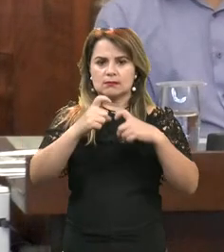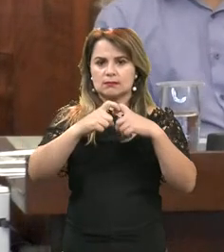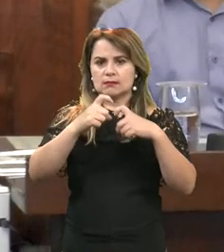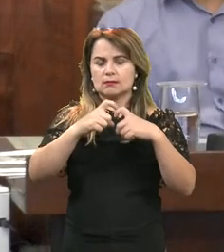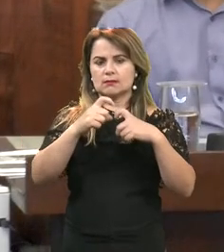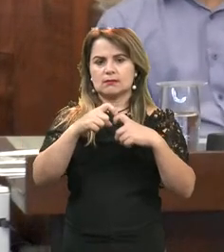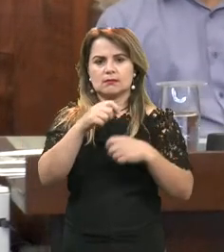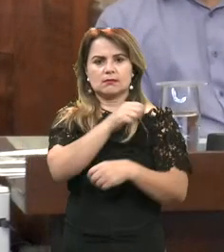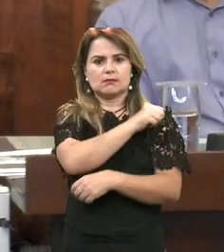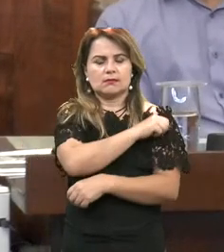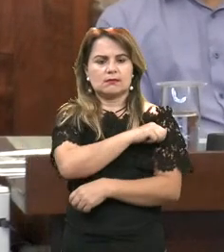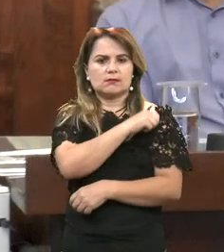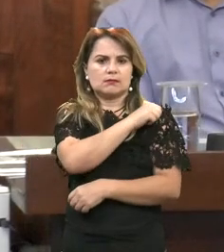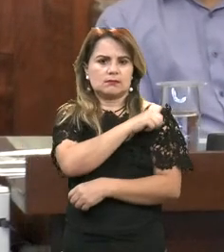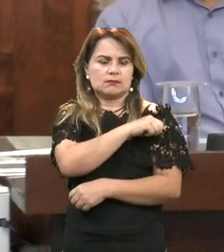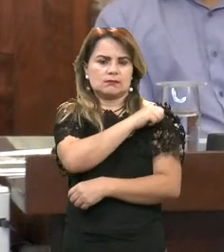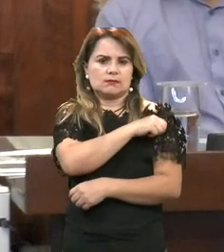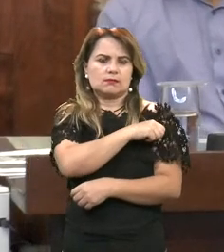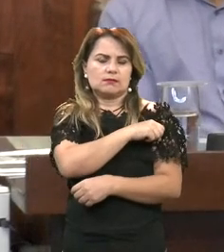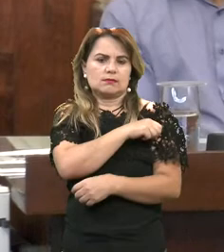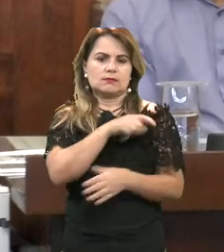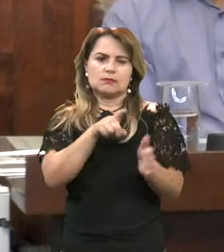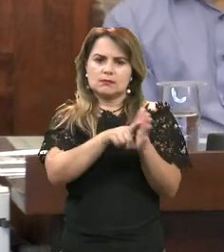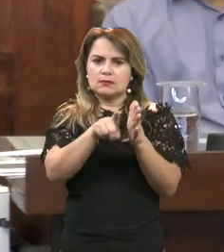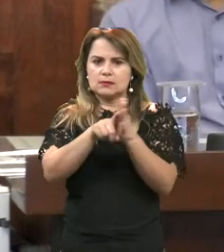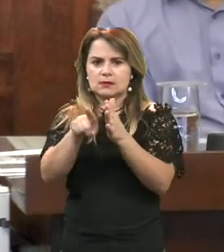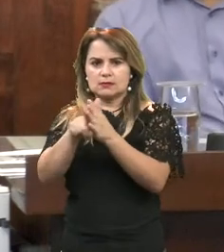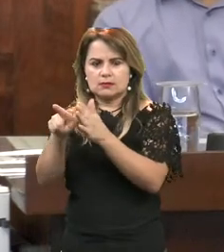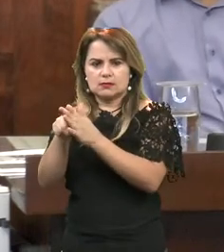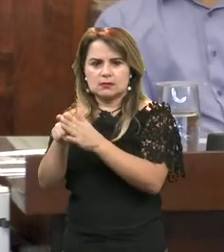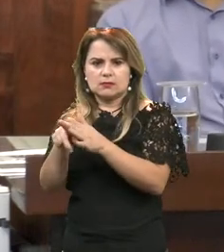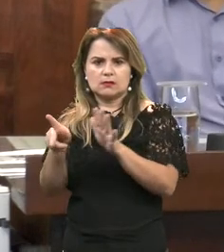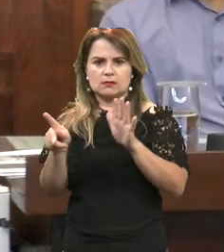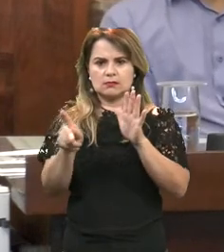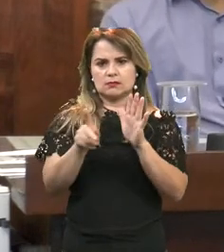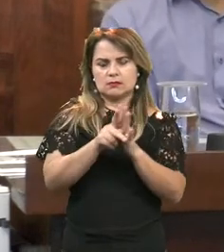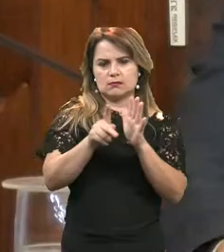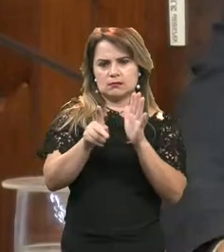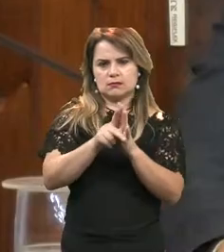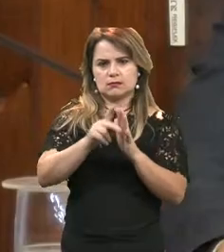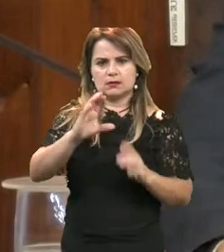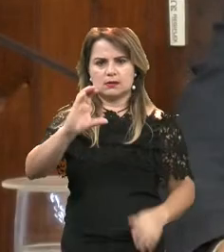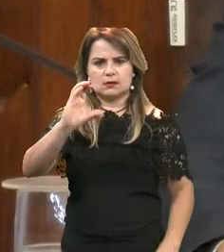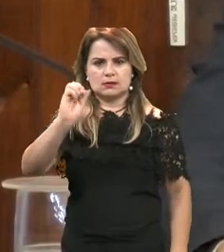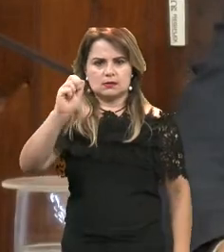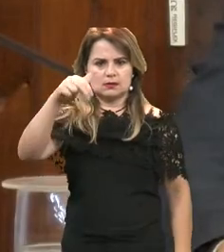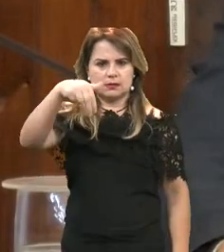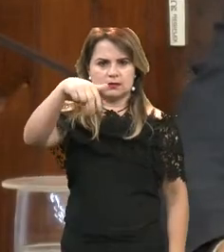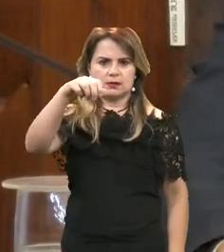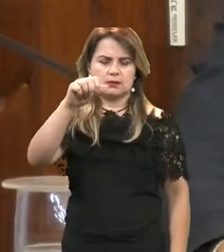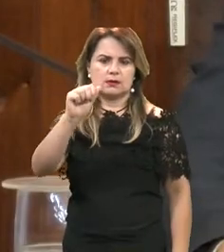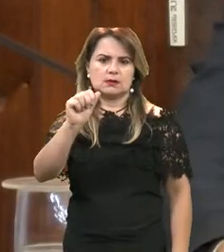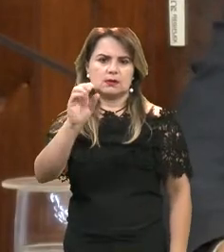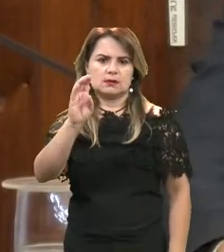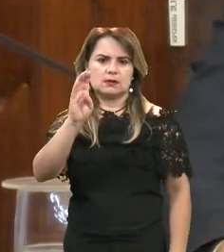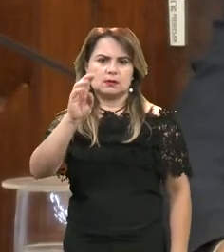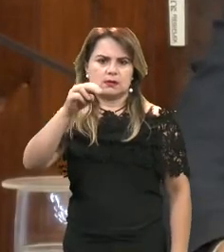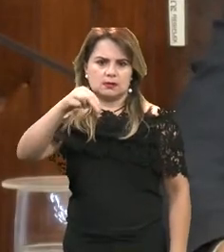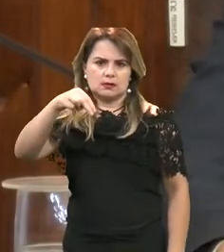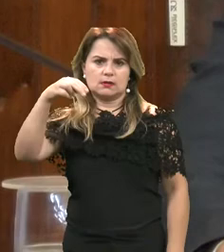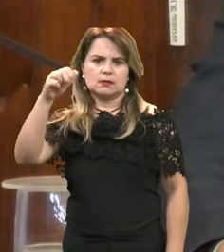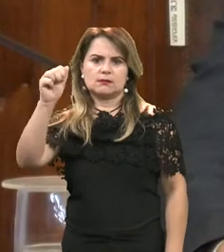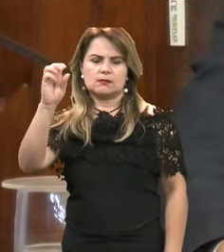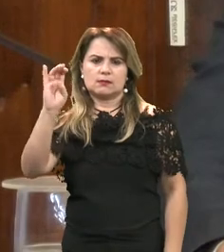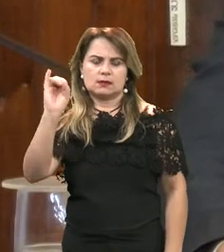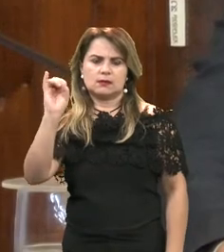estadual, mestranda, pesquisadora em cannabis medicinal e presidente executiva da Malele, mãe